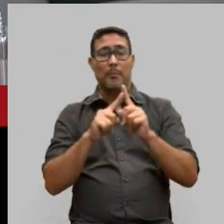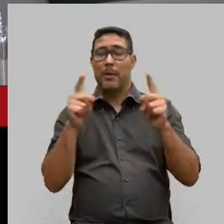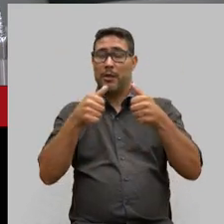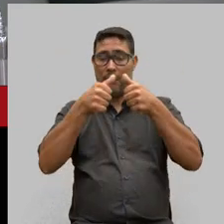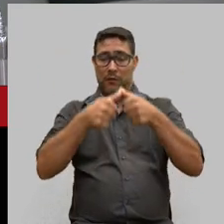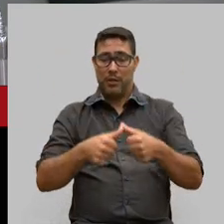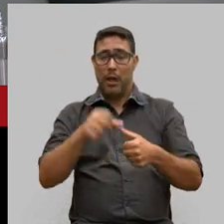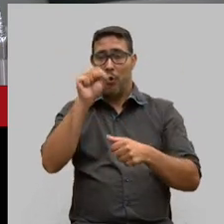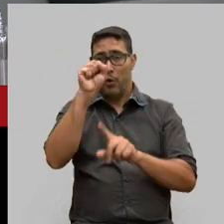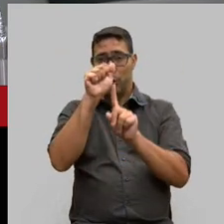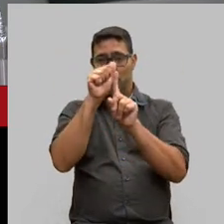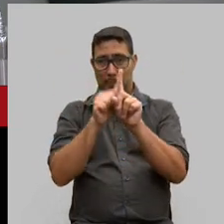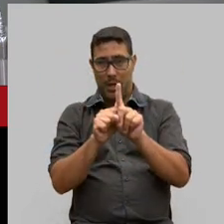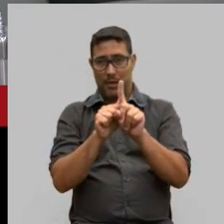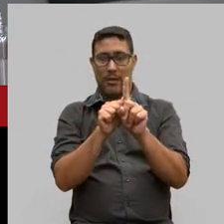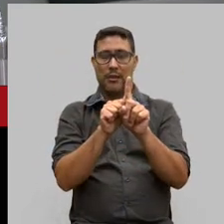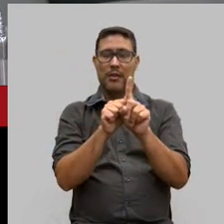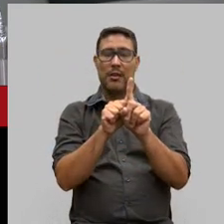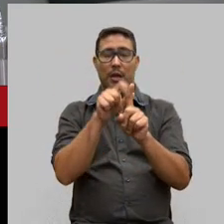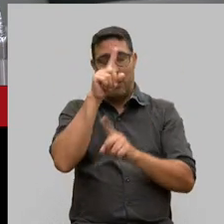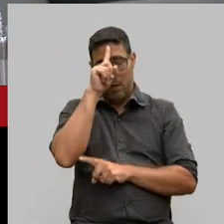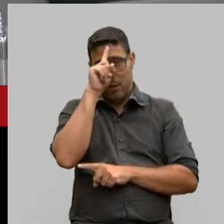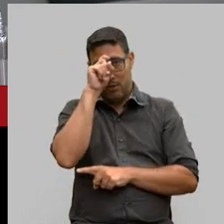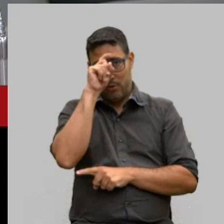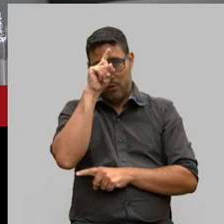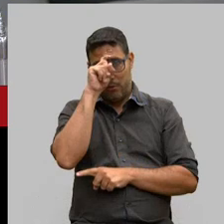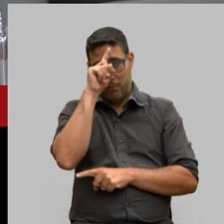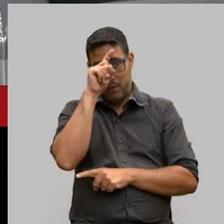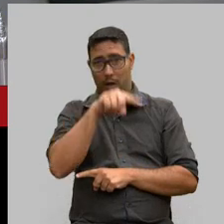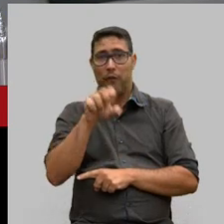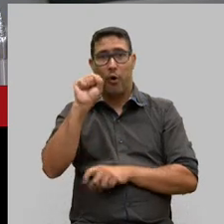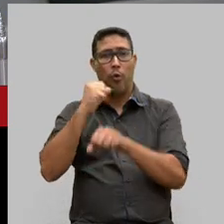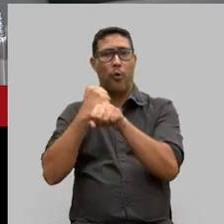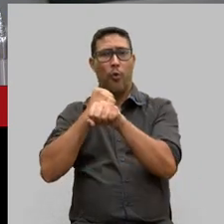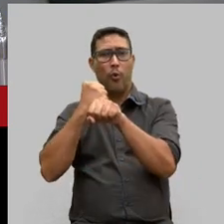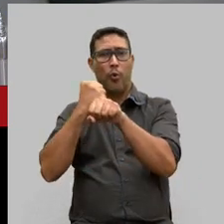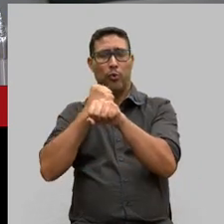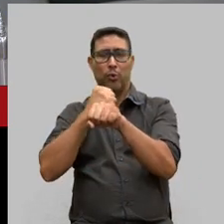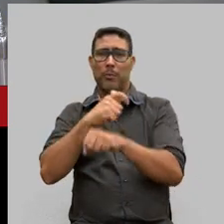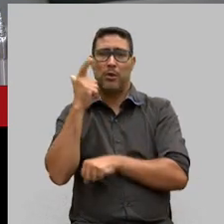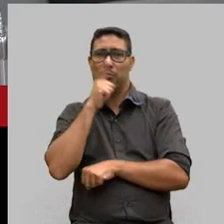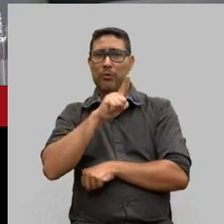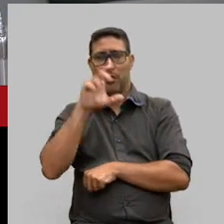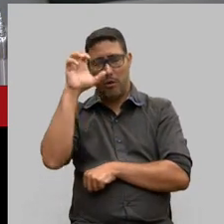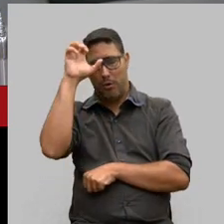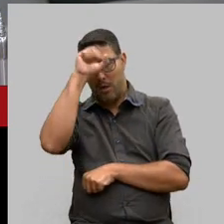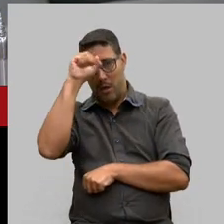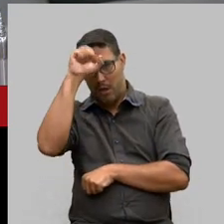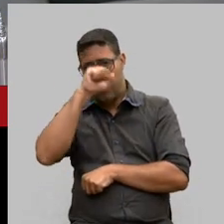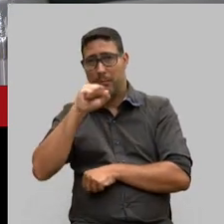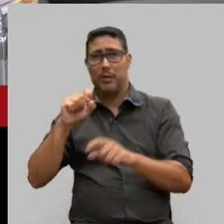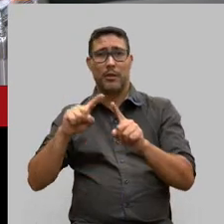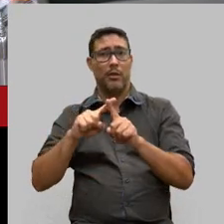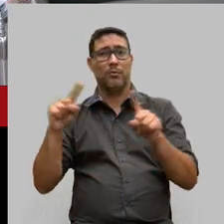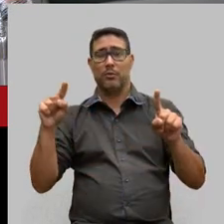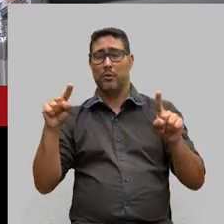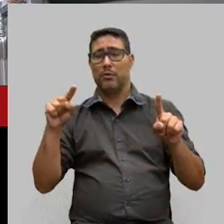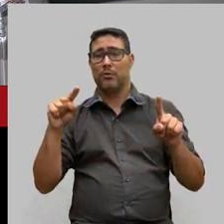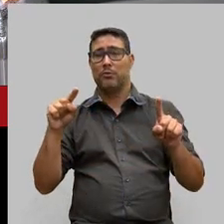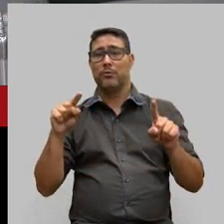hospital foi 8 anos de luta para ele recompor tudo que ele havia aprendido então eu não caí de paraquedas nesse mundo